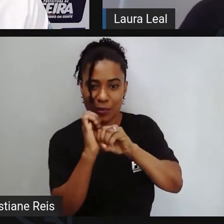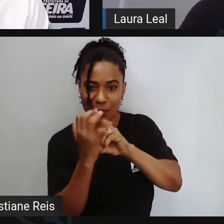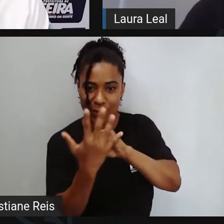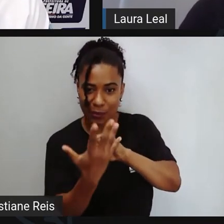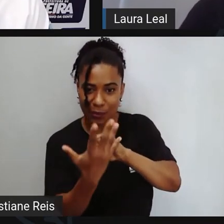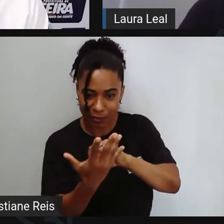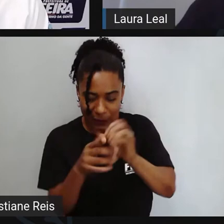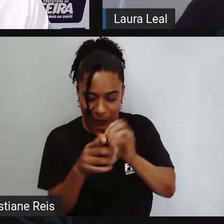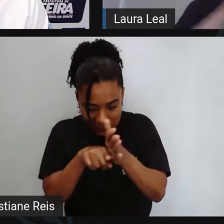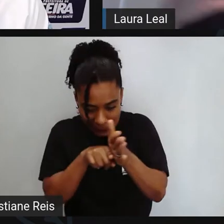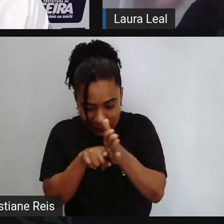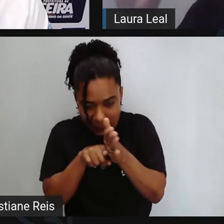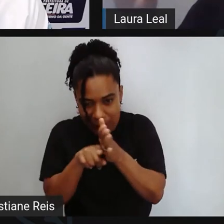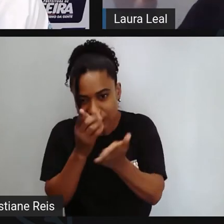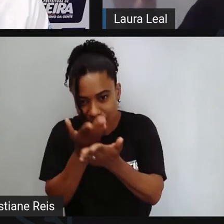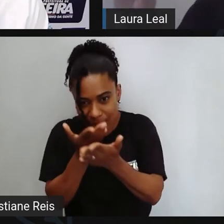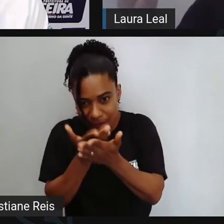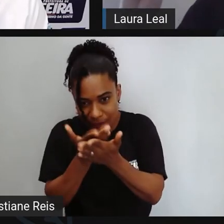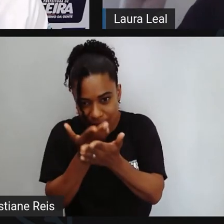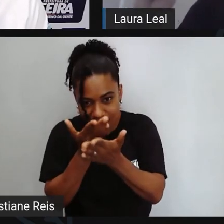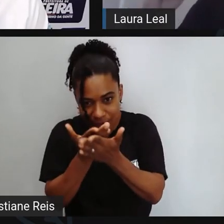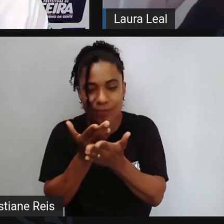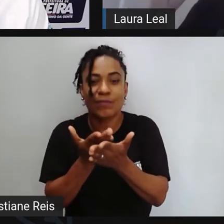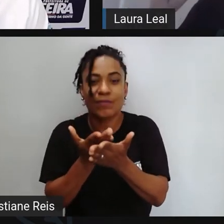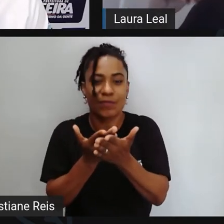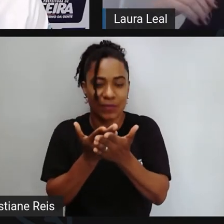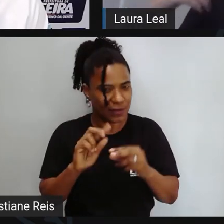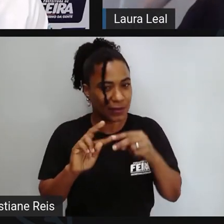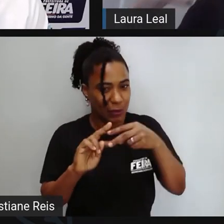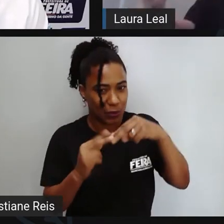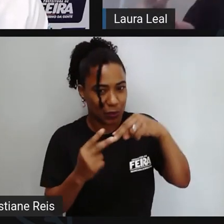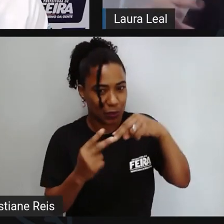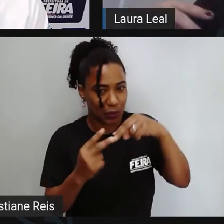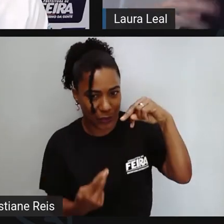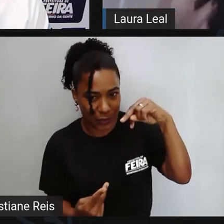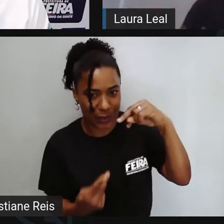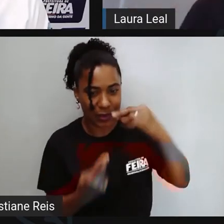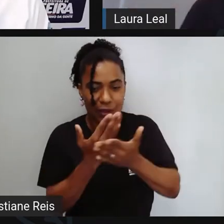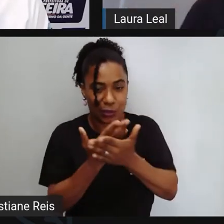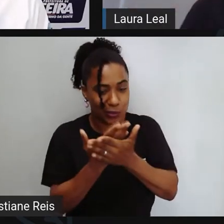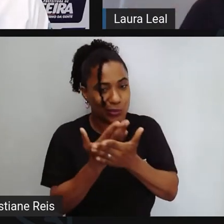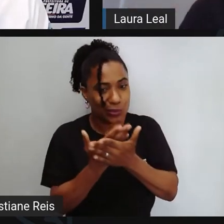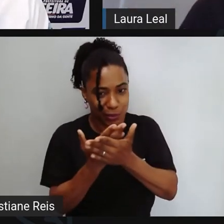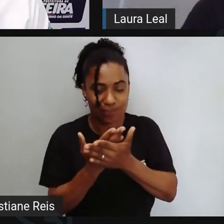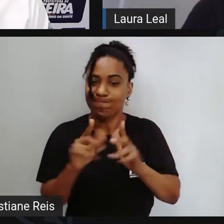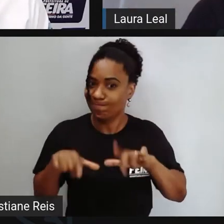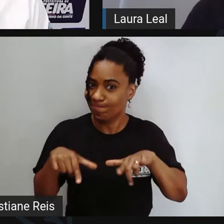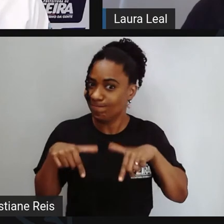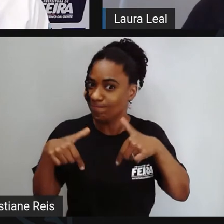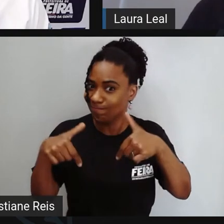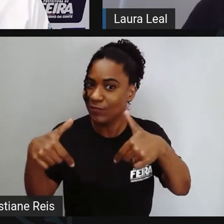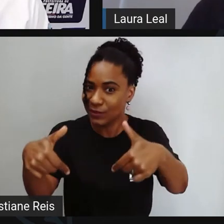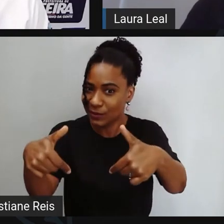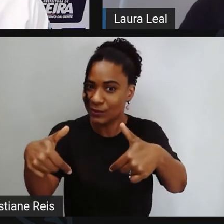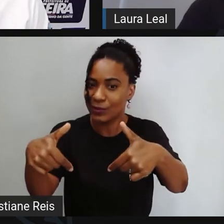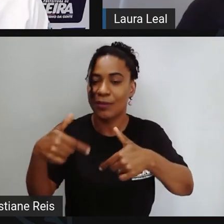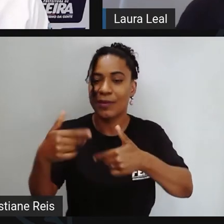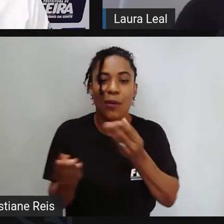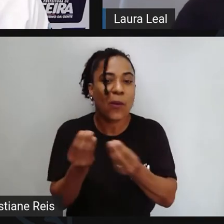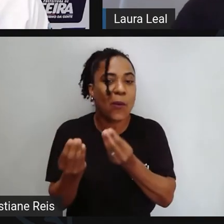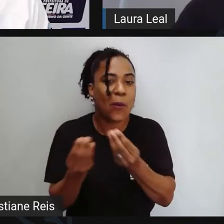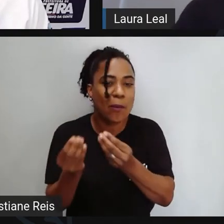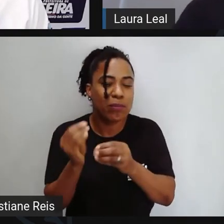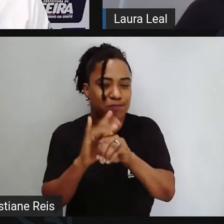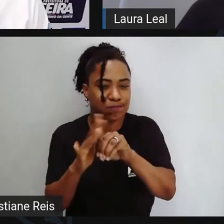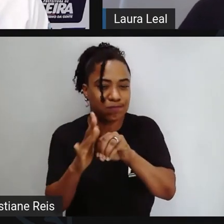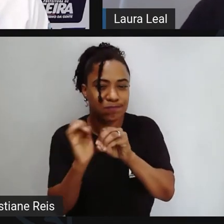aqui. Então, elas fizeram todo o sequenciamento genético e permitiu que a gente estudasse e avançasse na busca de um tratamento. E